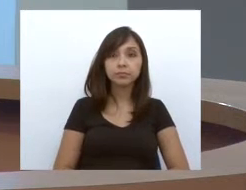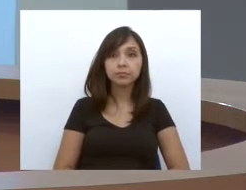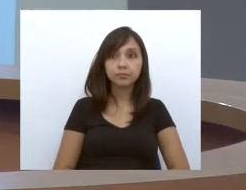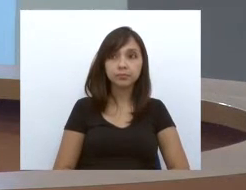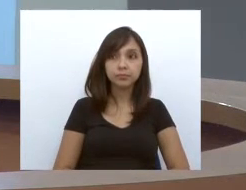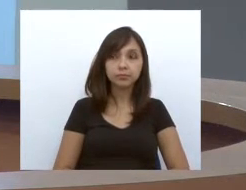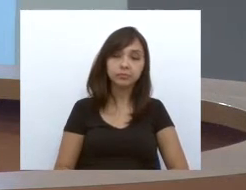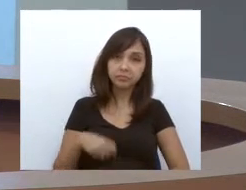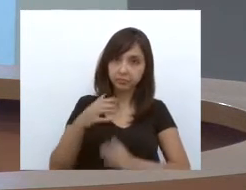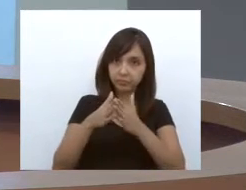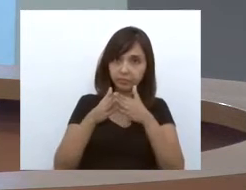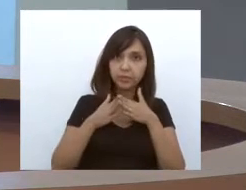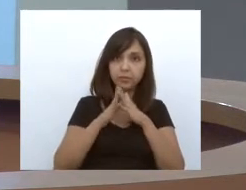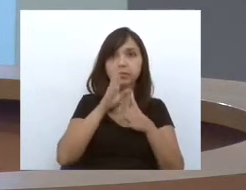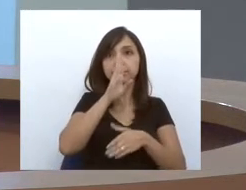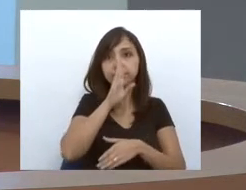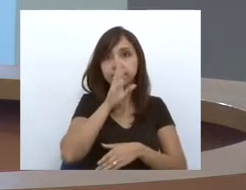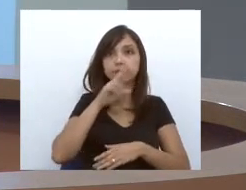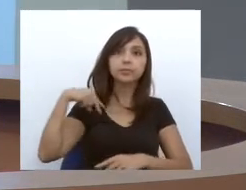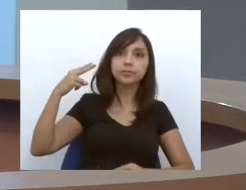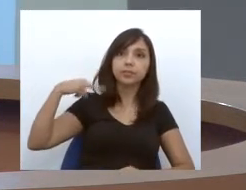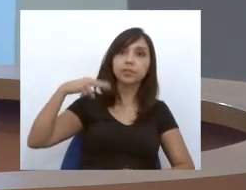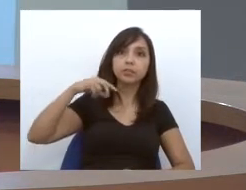Pessoal, tem vereador na tribuna, por favor.